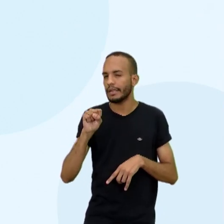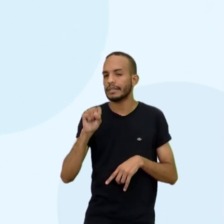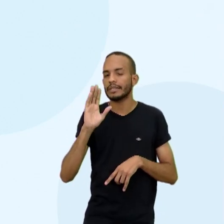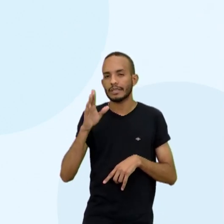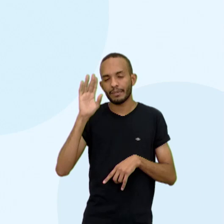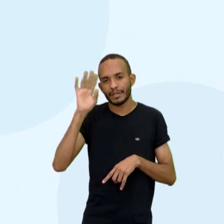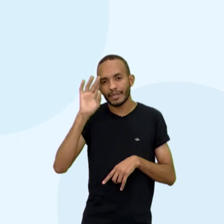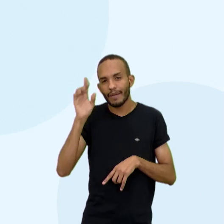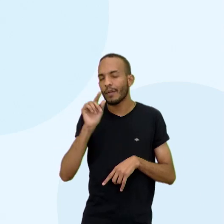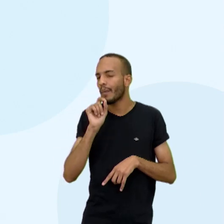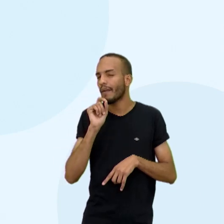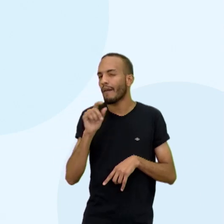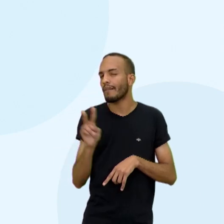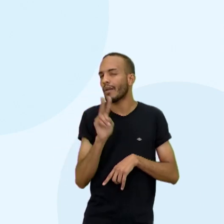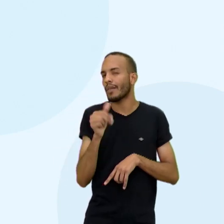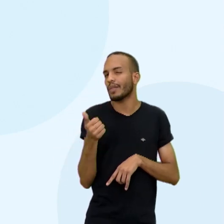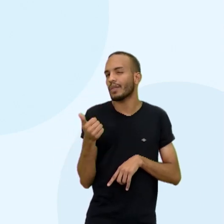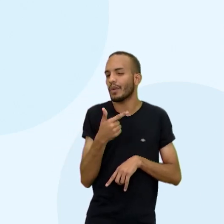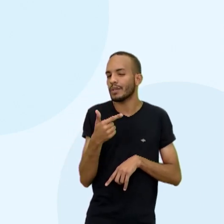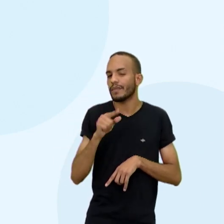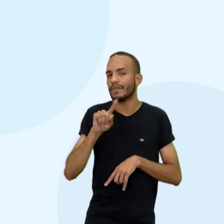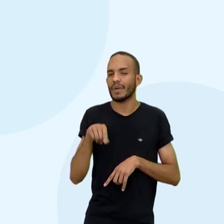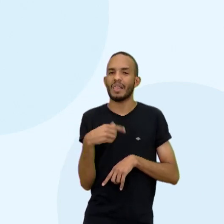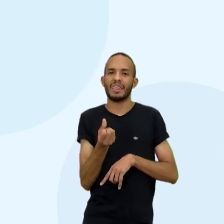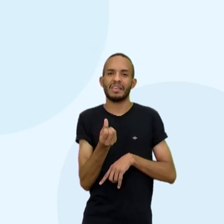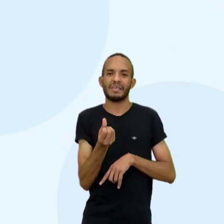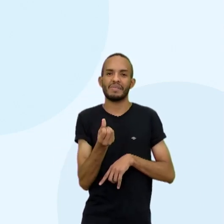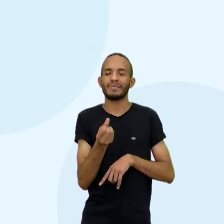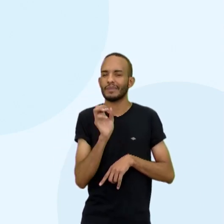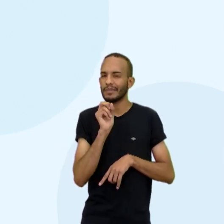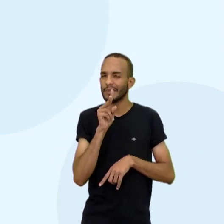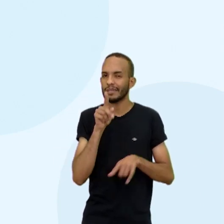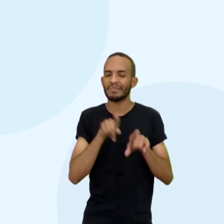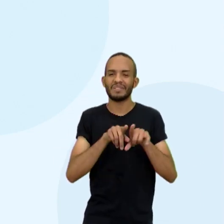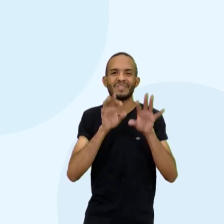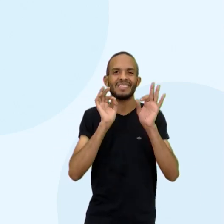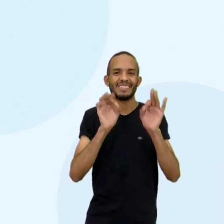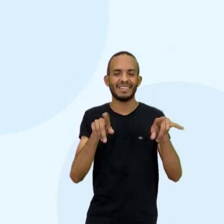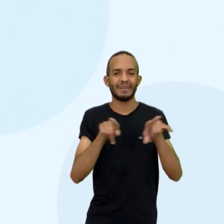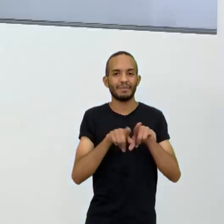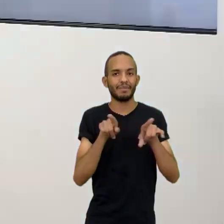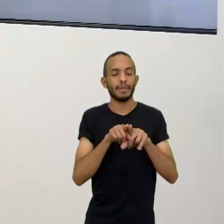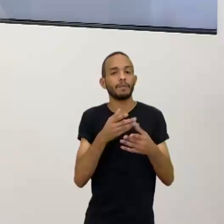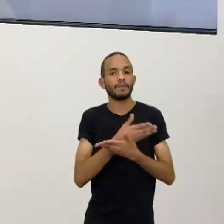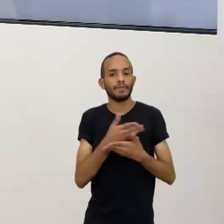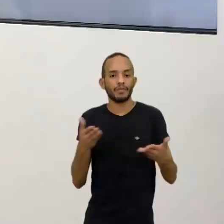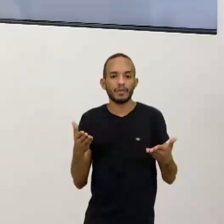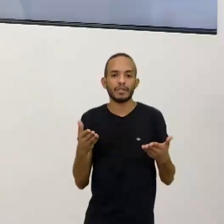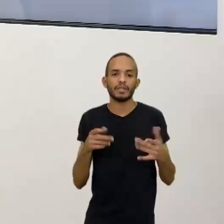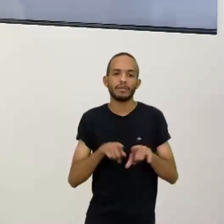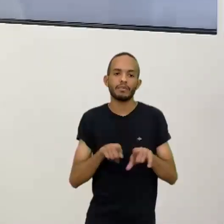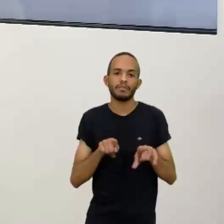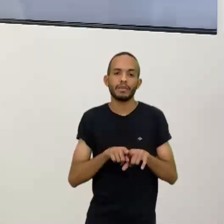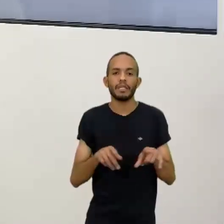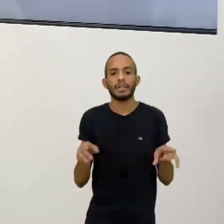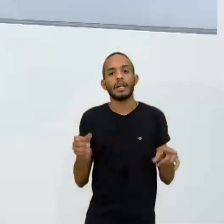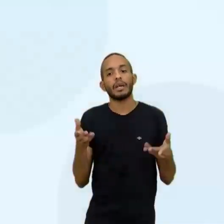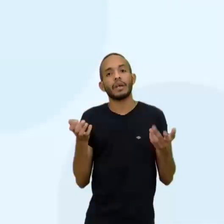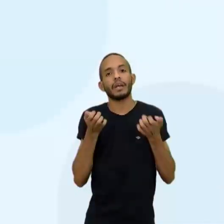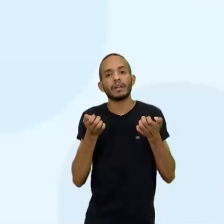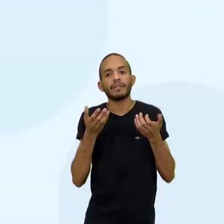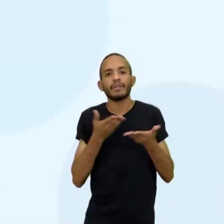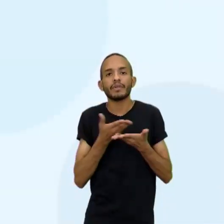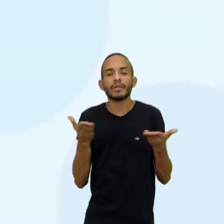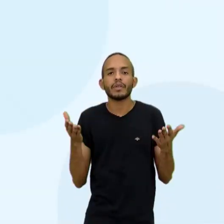né? Deu 12 e um pouquinho, 12,6. Beleza? Muito bem. Muito bem. Então, esse eu vou deixar assim, porque agora eu quero que